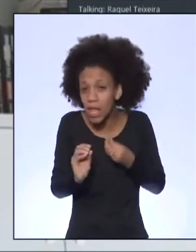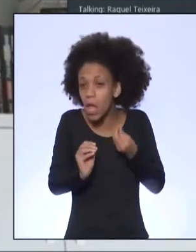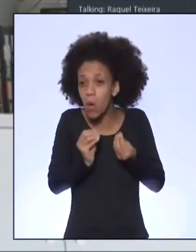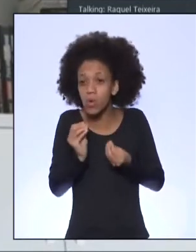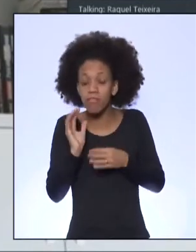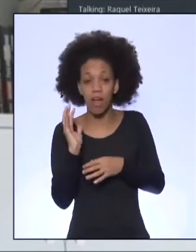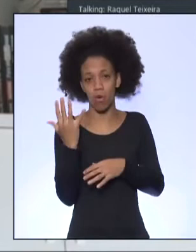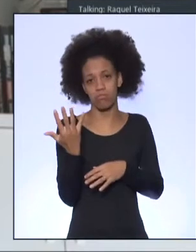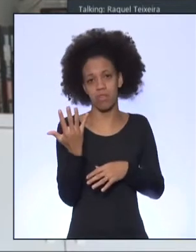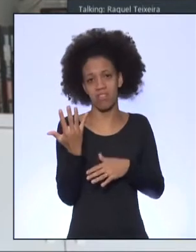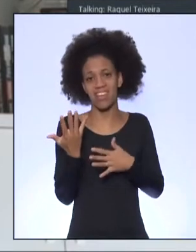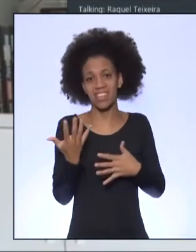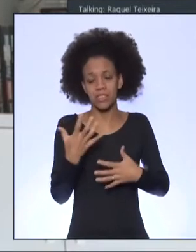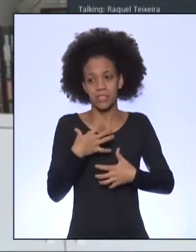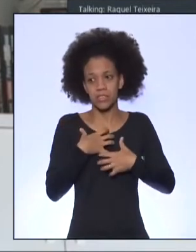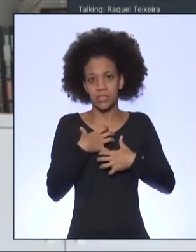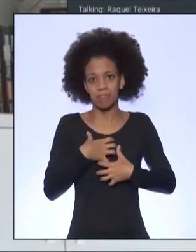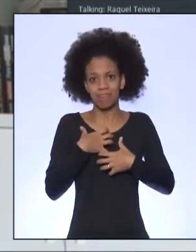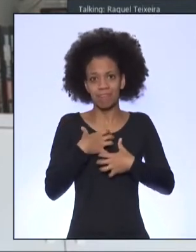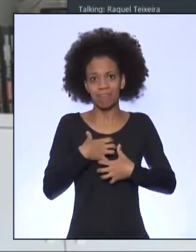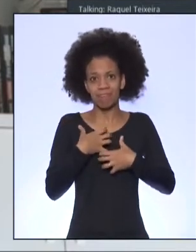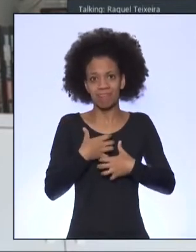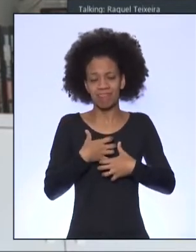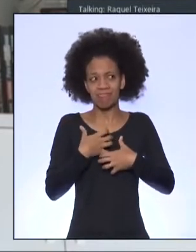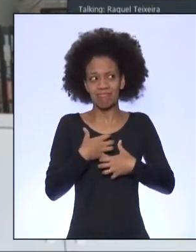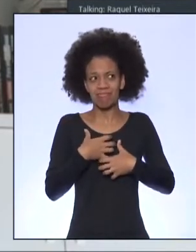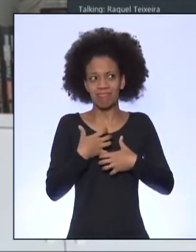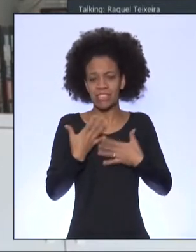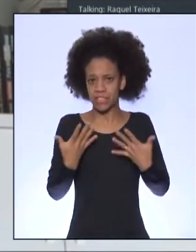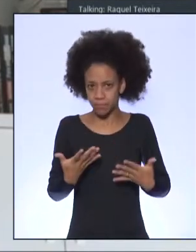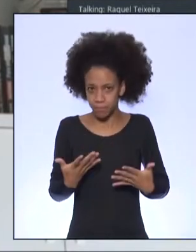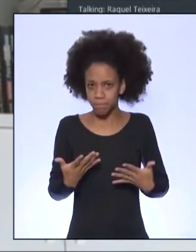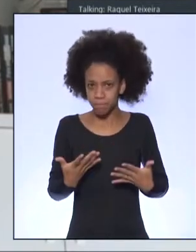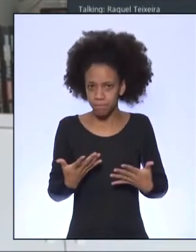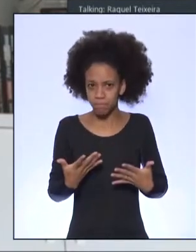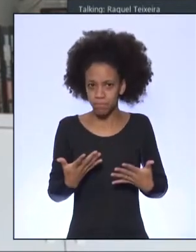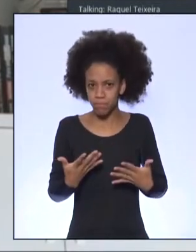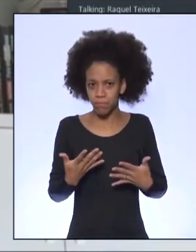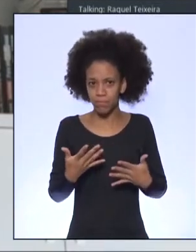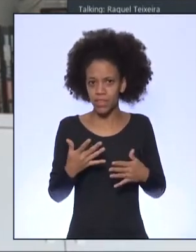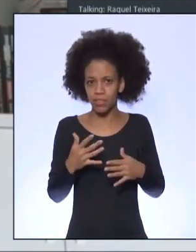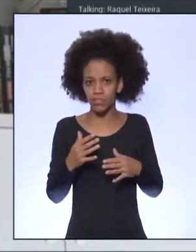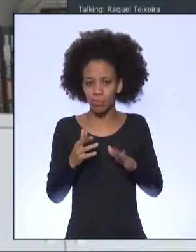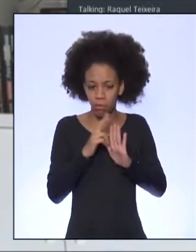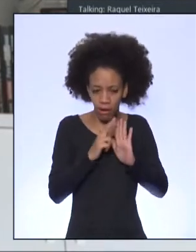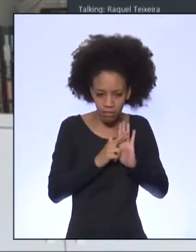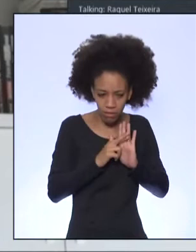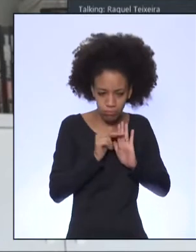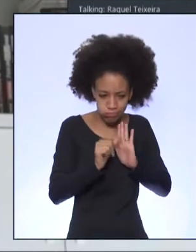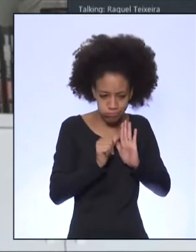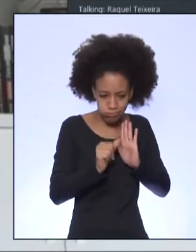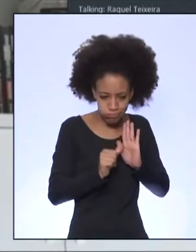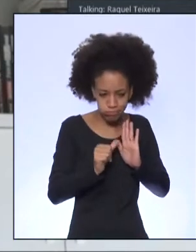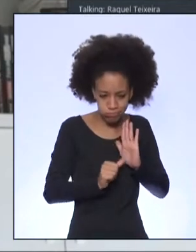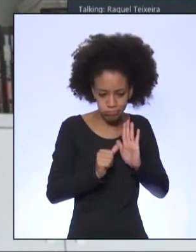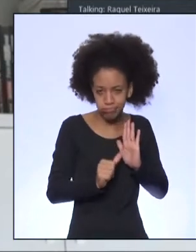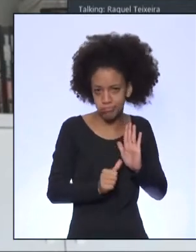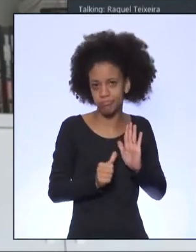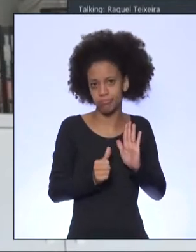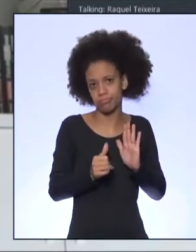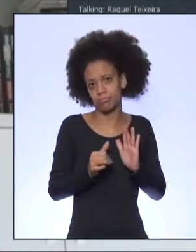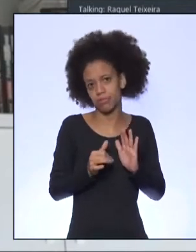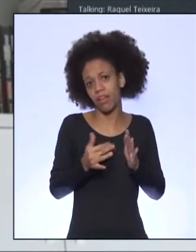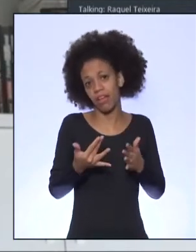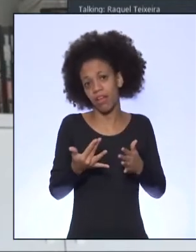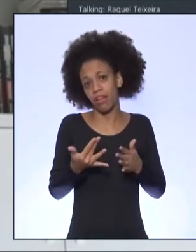que gera esse espírito de incerteza. Mudar as regras do jogo, com o jogo sendo jogado,